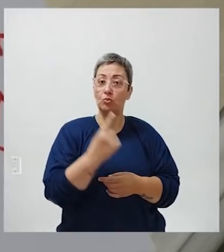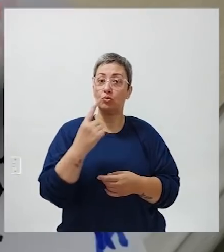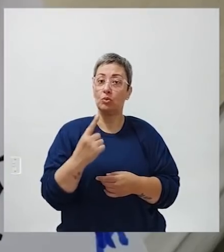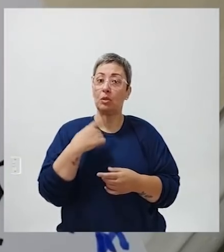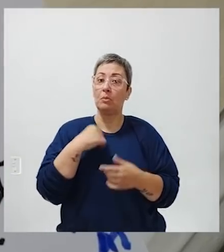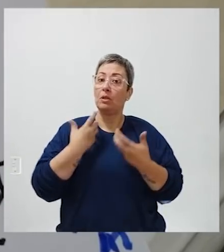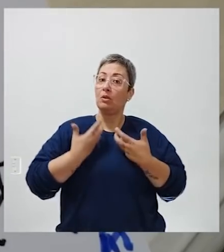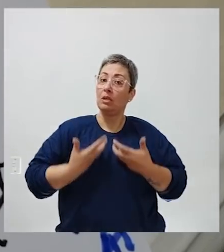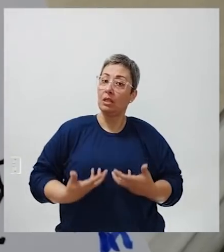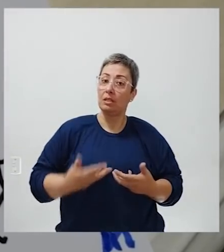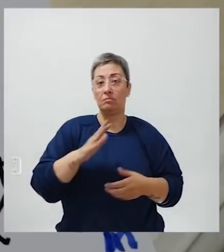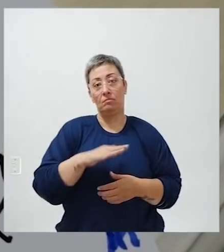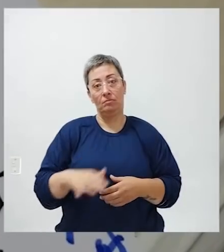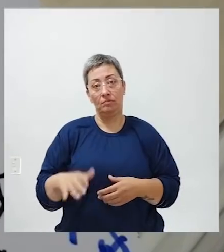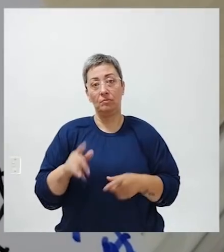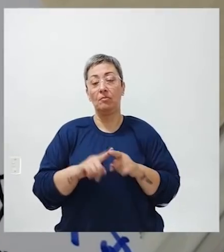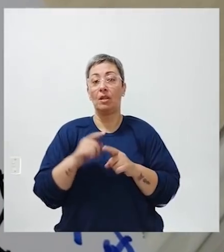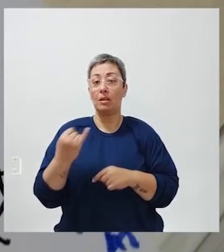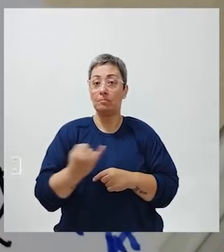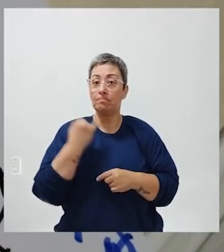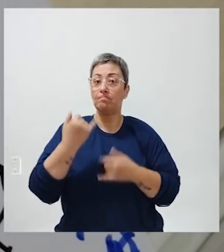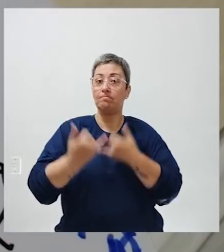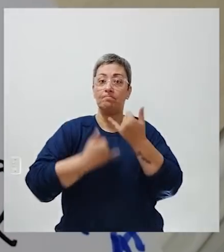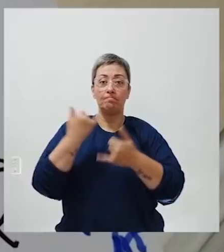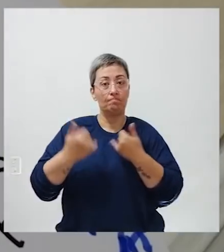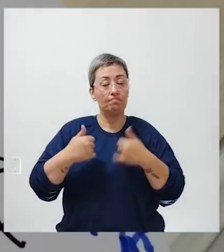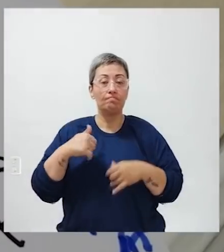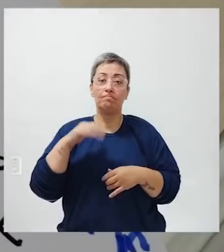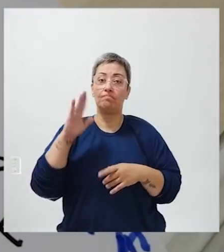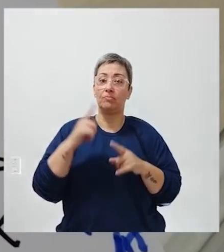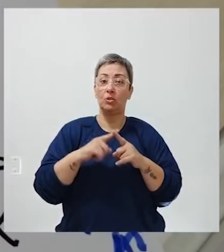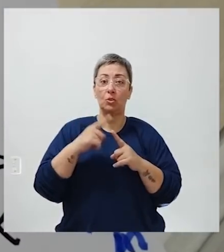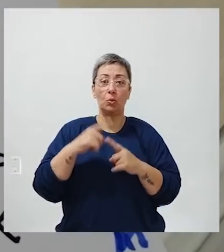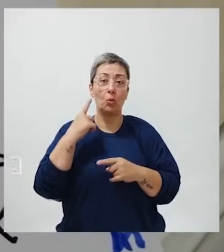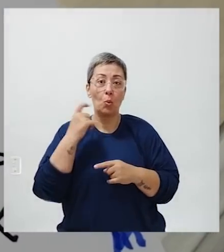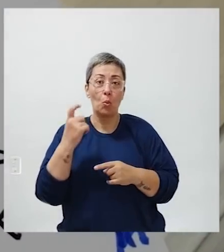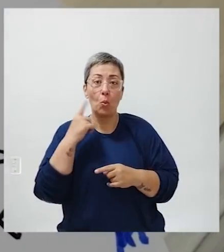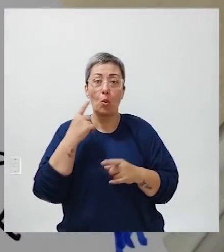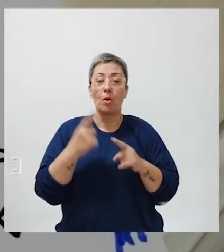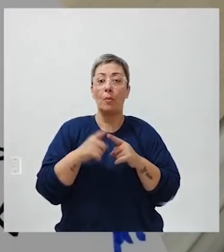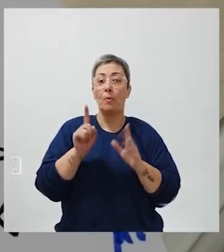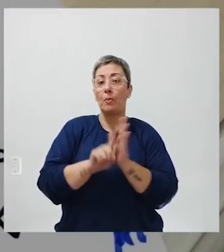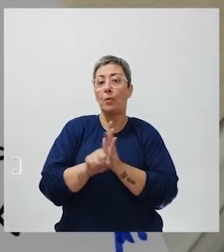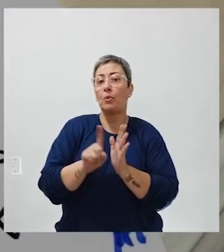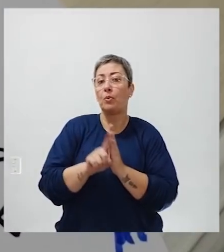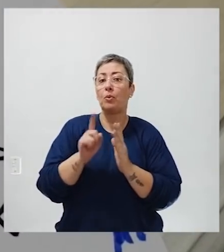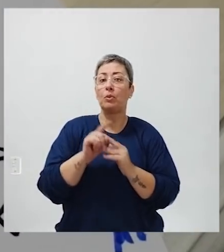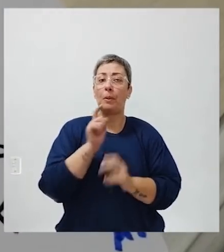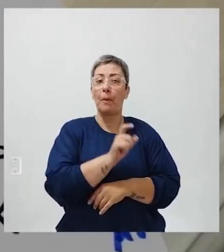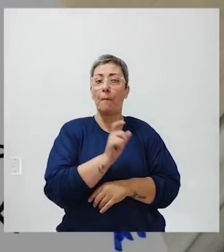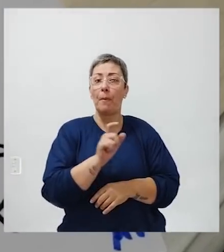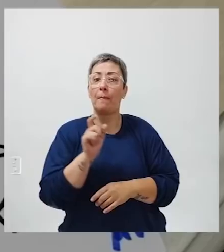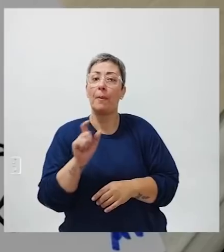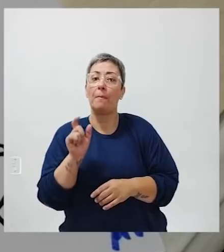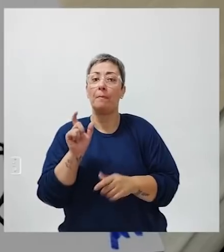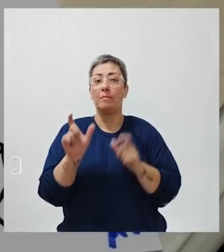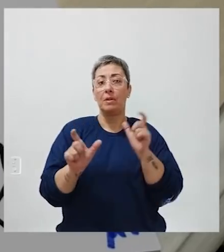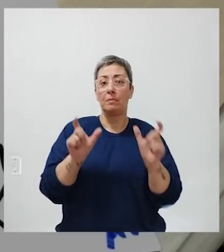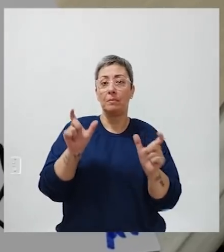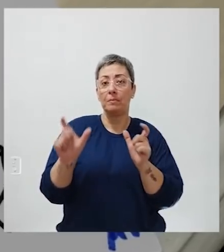vez, para não cansar a criança. O importante é brincar bastante com o som das letras, perguntar com quantos pedacinhos é feita